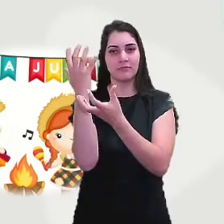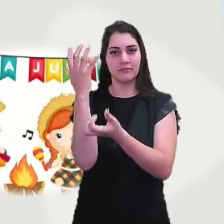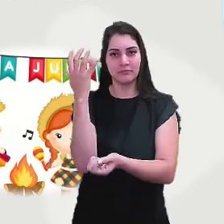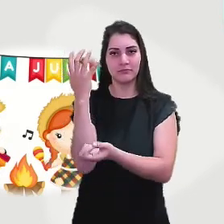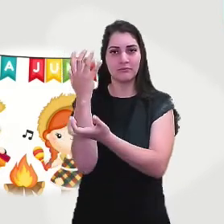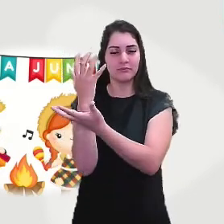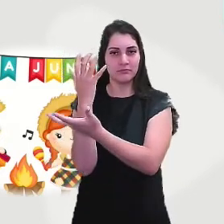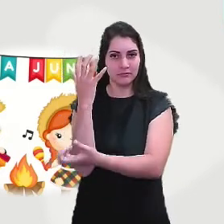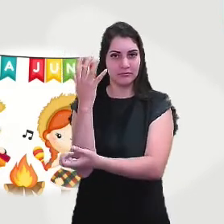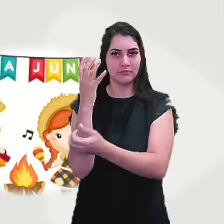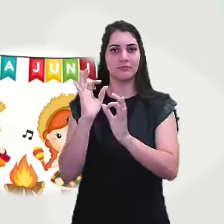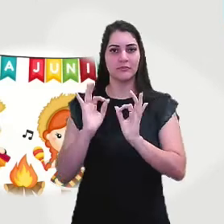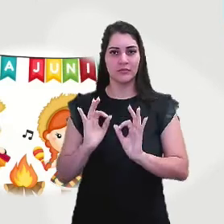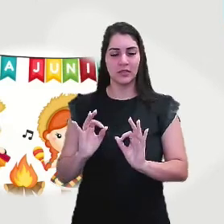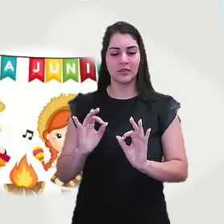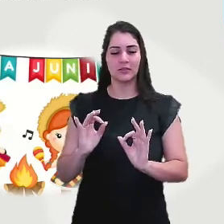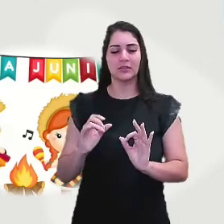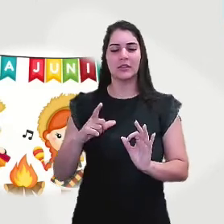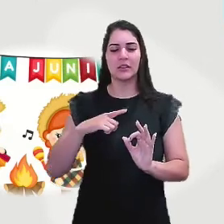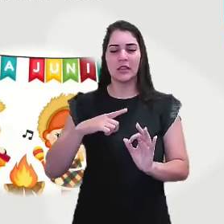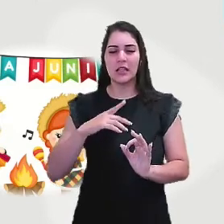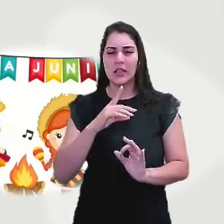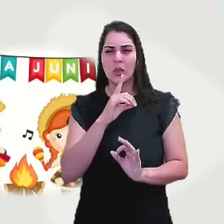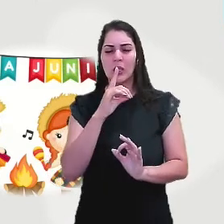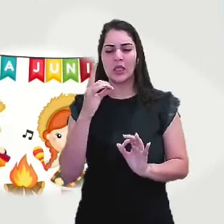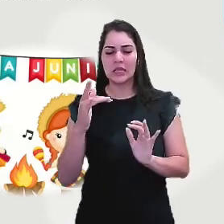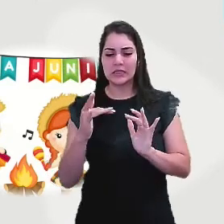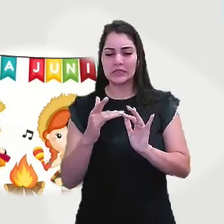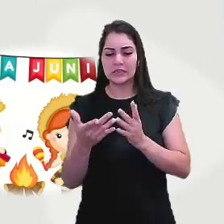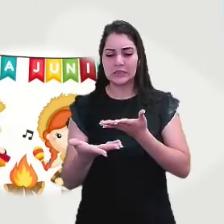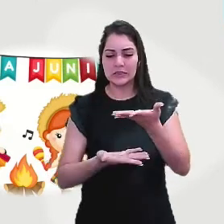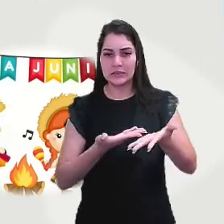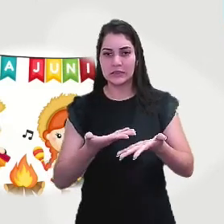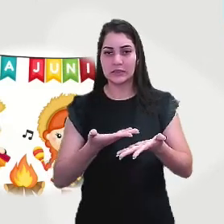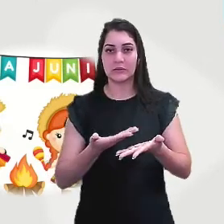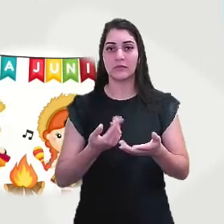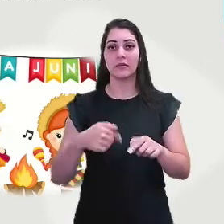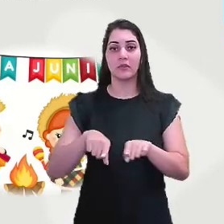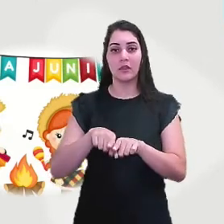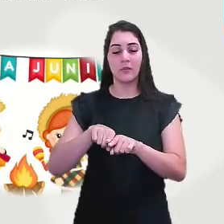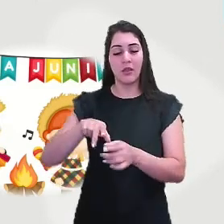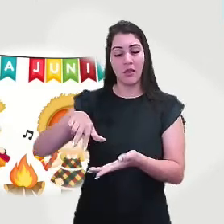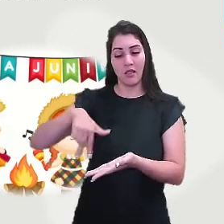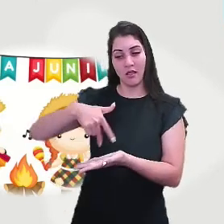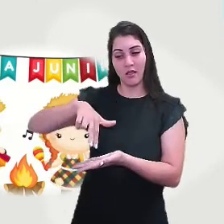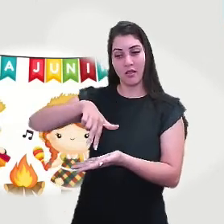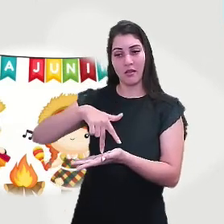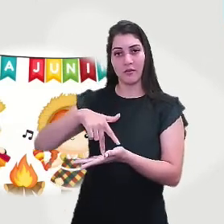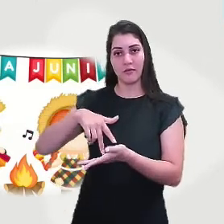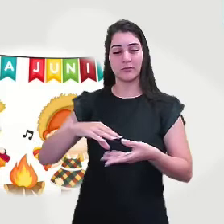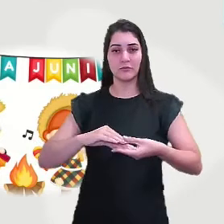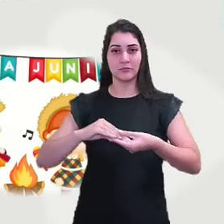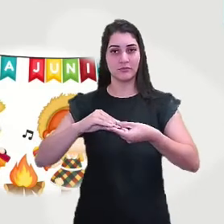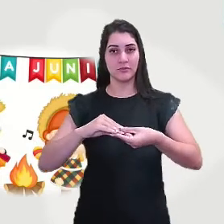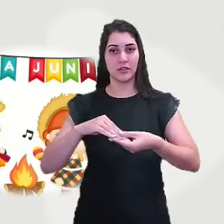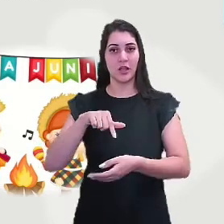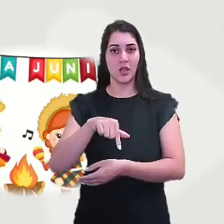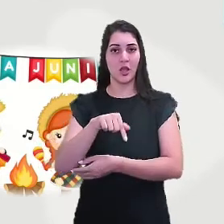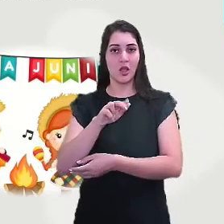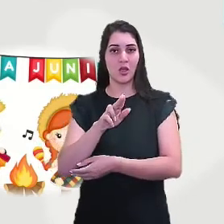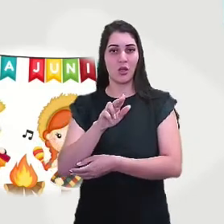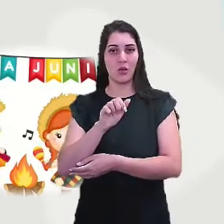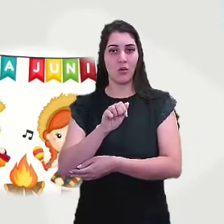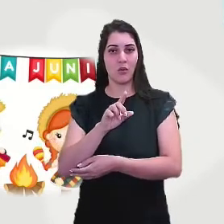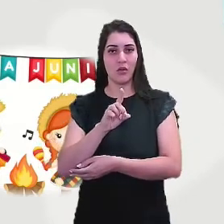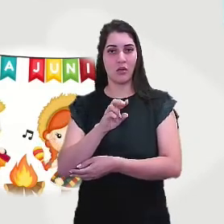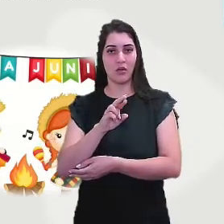com a colheita. Bate as datas. A quadrilha. Quem não gosta de quadrilha? É muito lindo, né? Pelo menos eu,